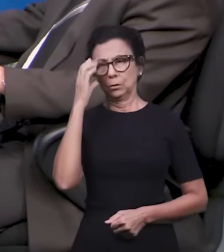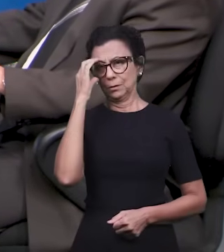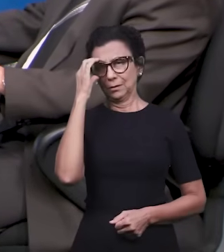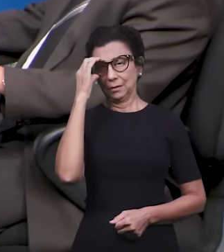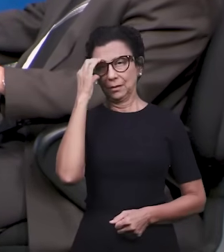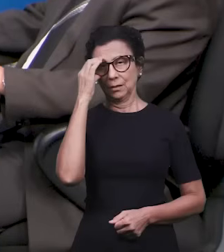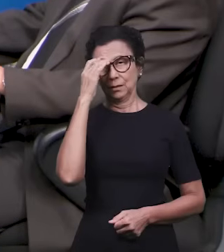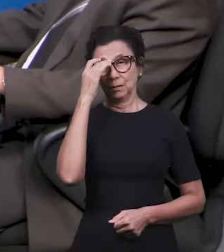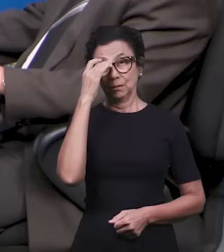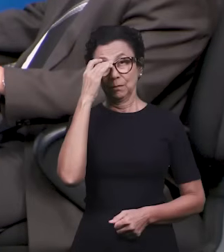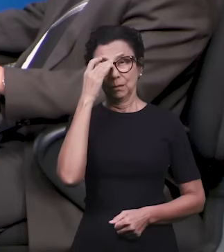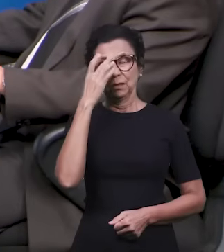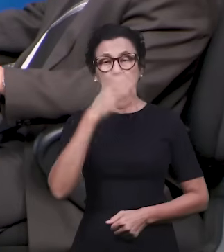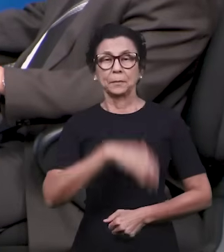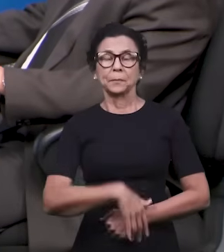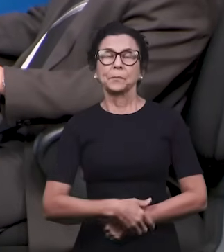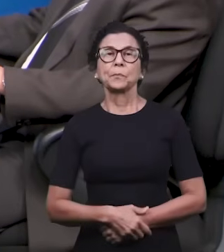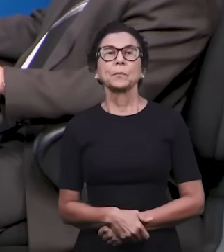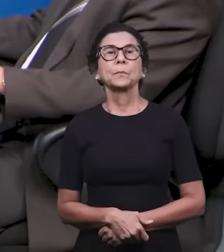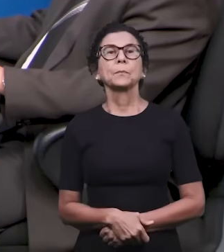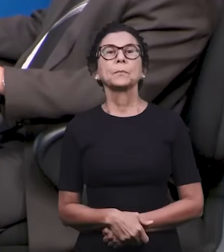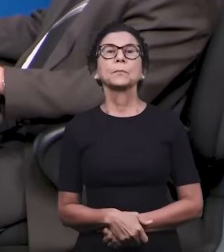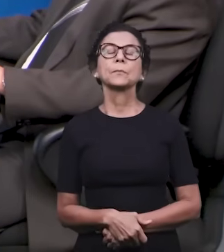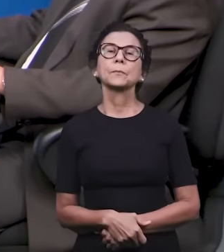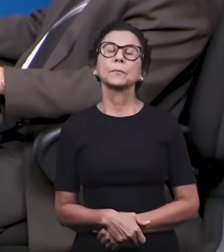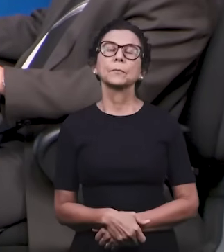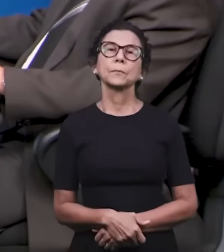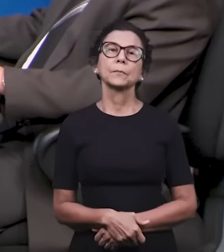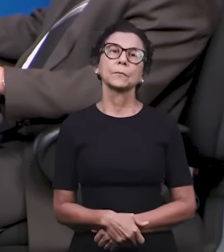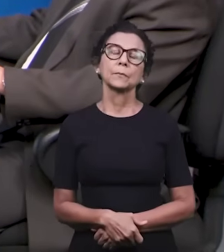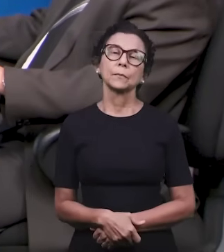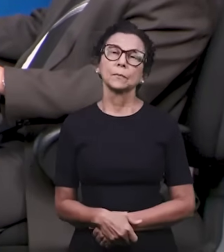na obra, volto a dizer, tem de ser